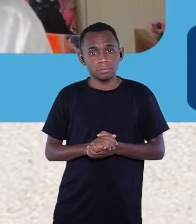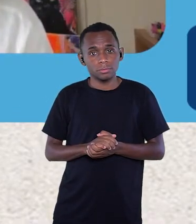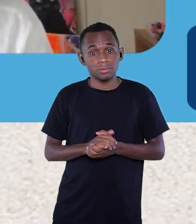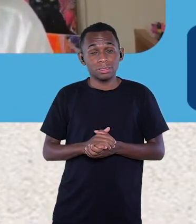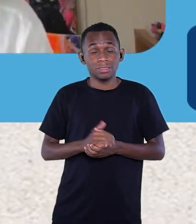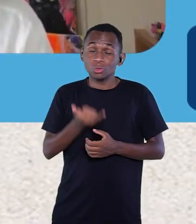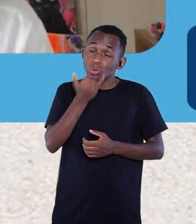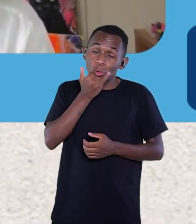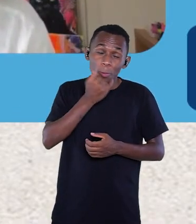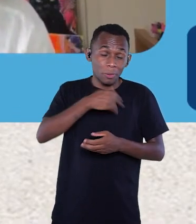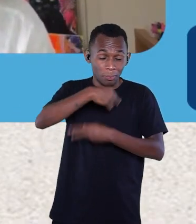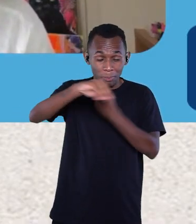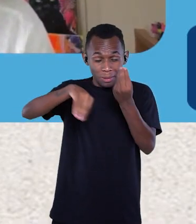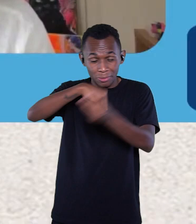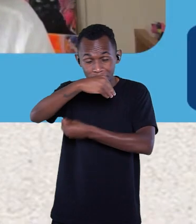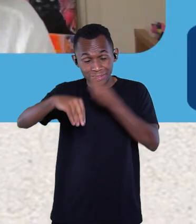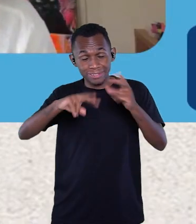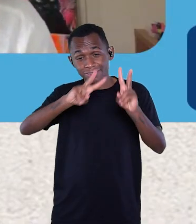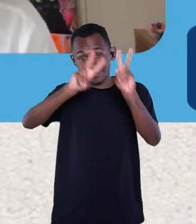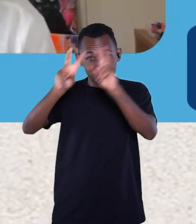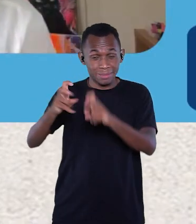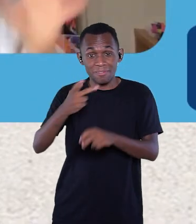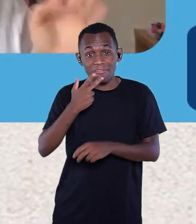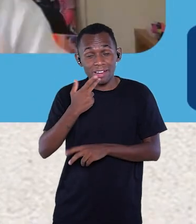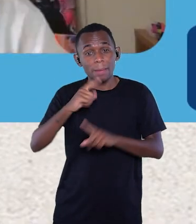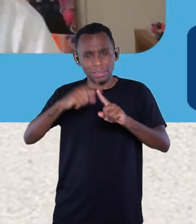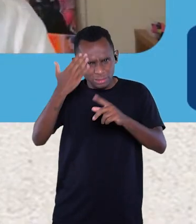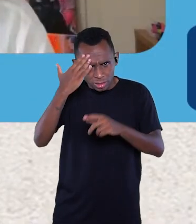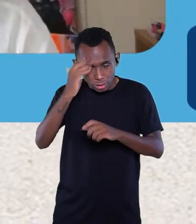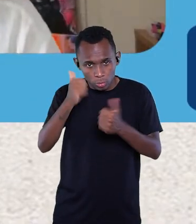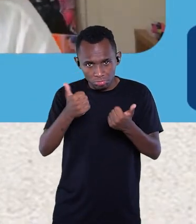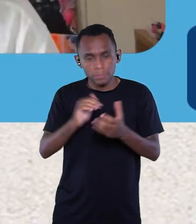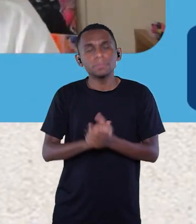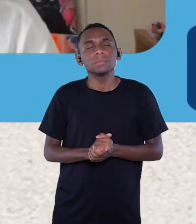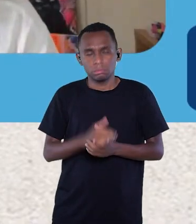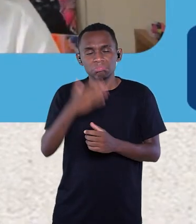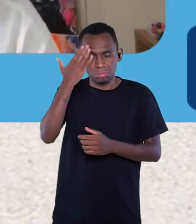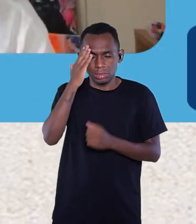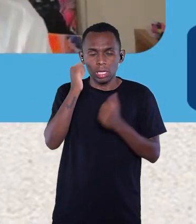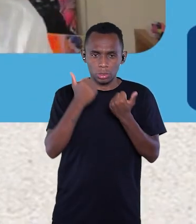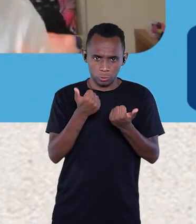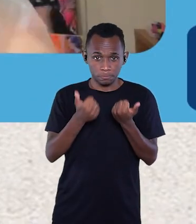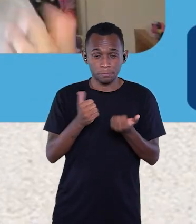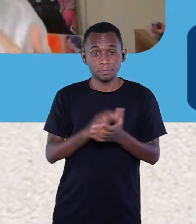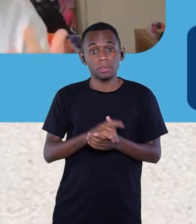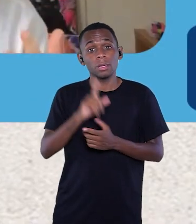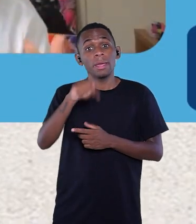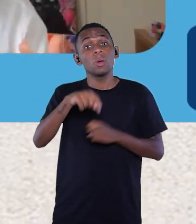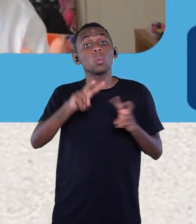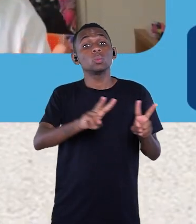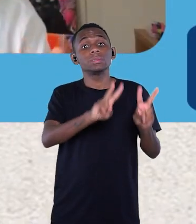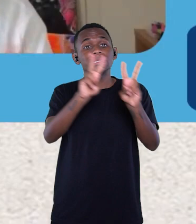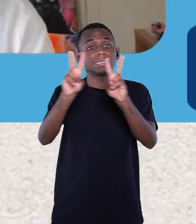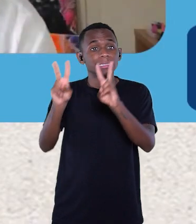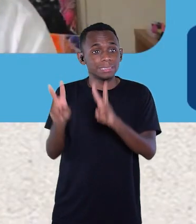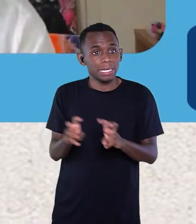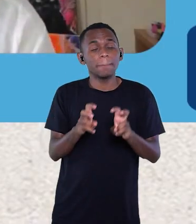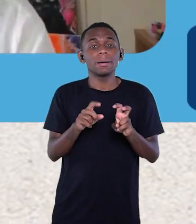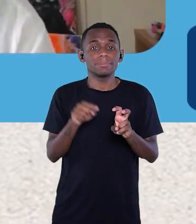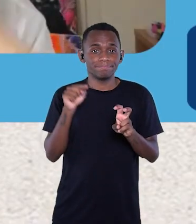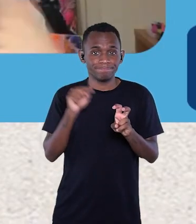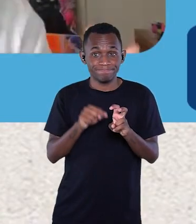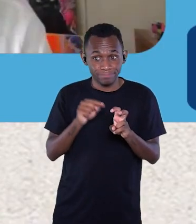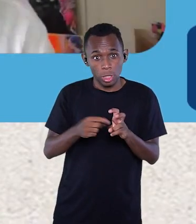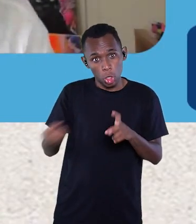deu embolada com o que eu queria dizer, não, mas você entendeu? Não, mas eu entendo. É um assunto,